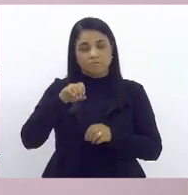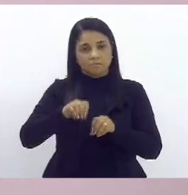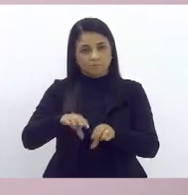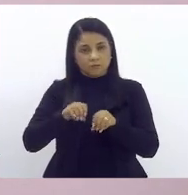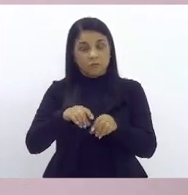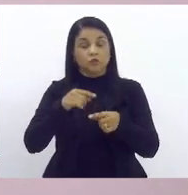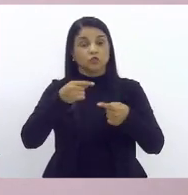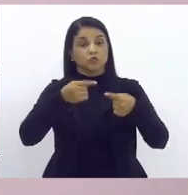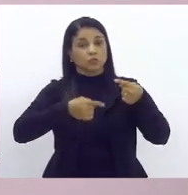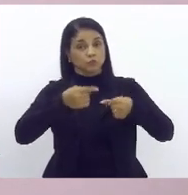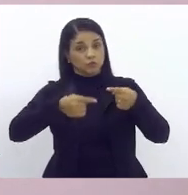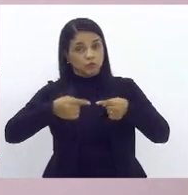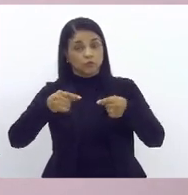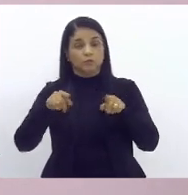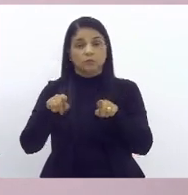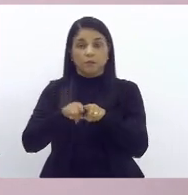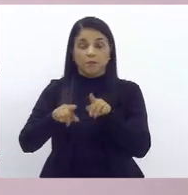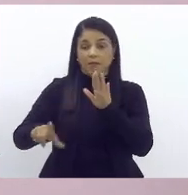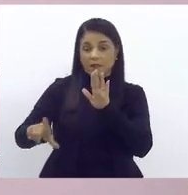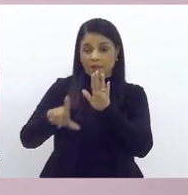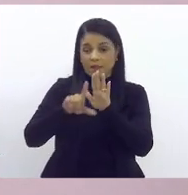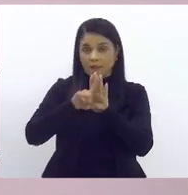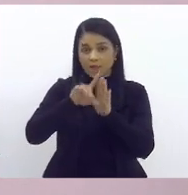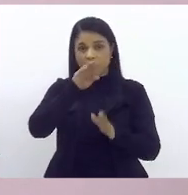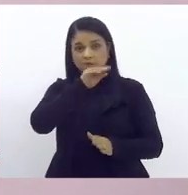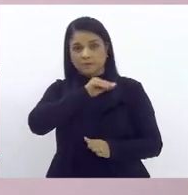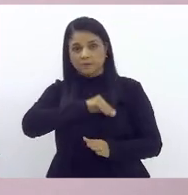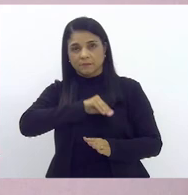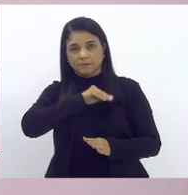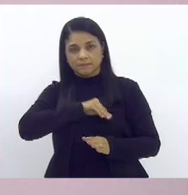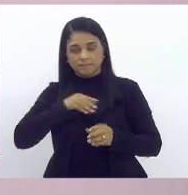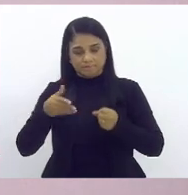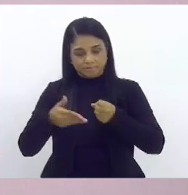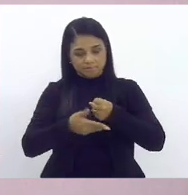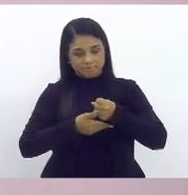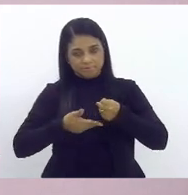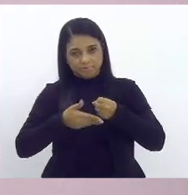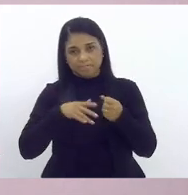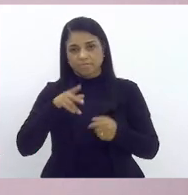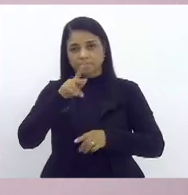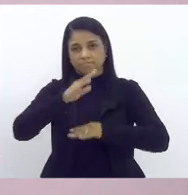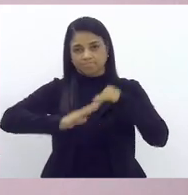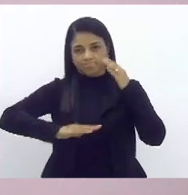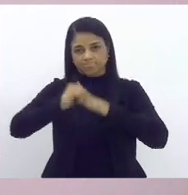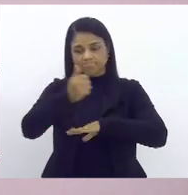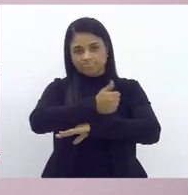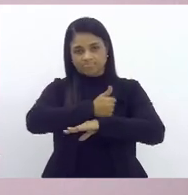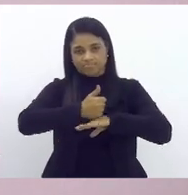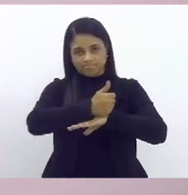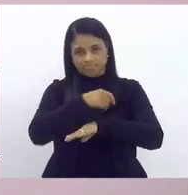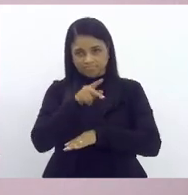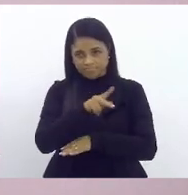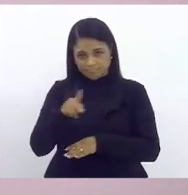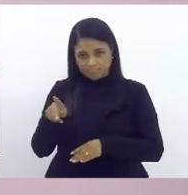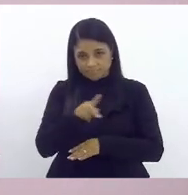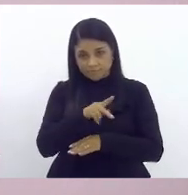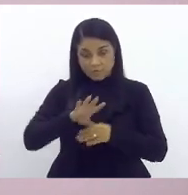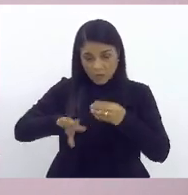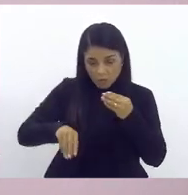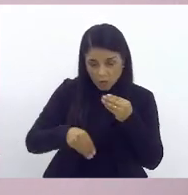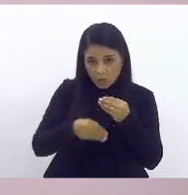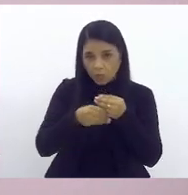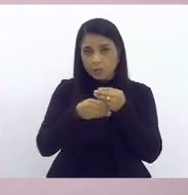também, novamente, a lei do piso nacional do magistério. E a gente precisa incluir que